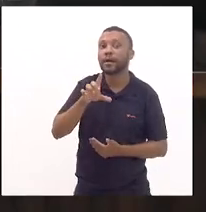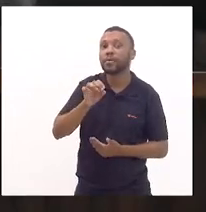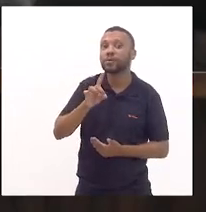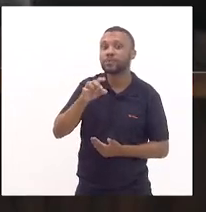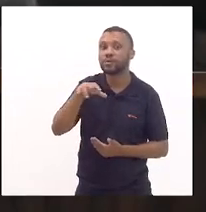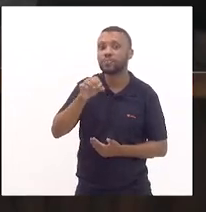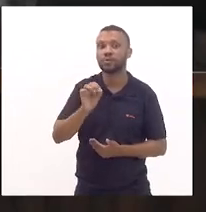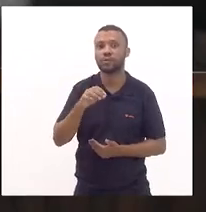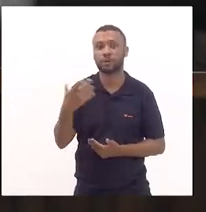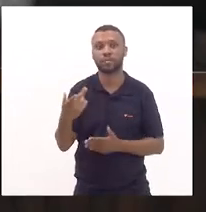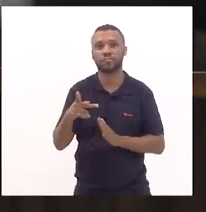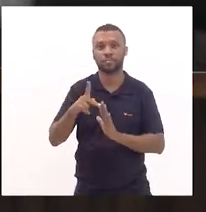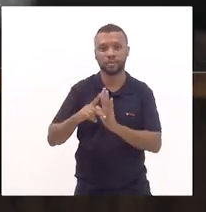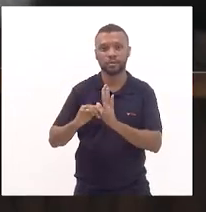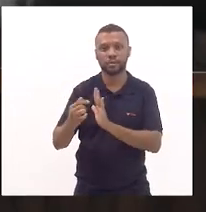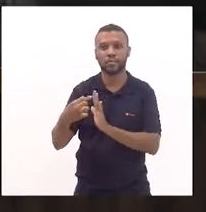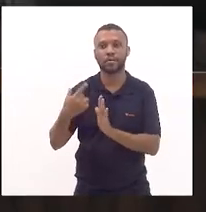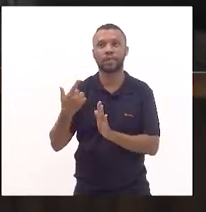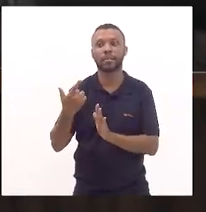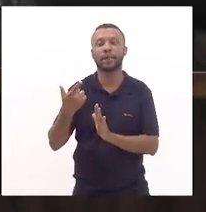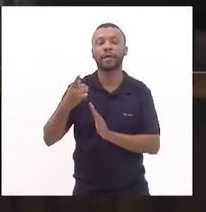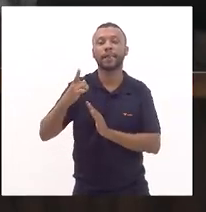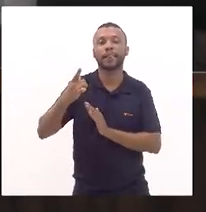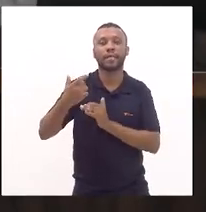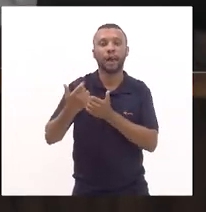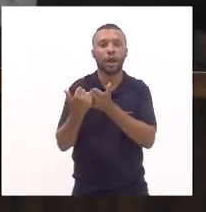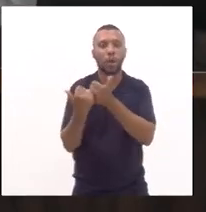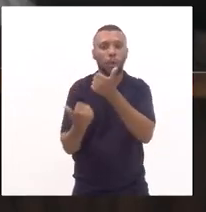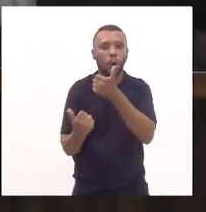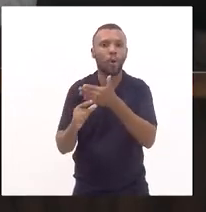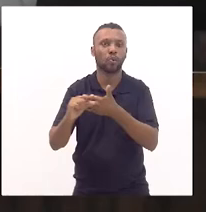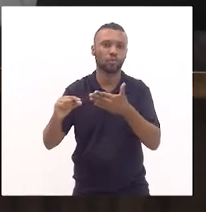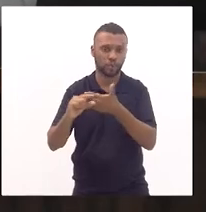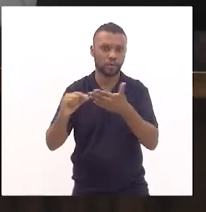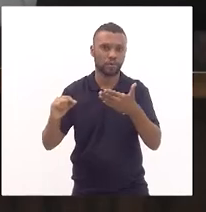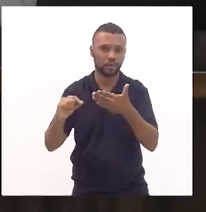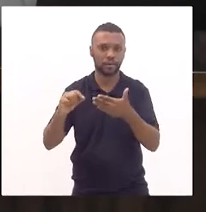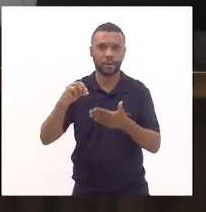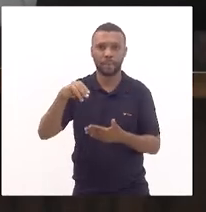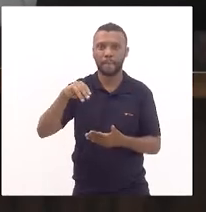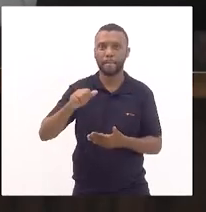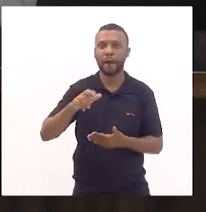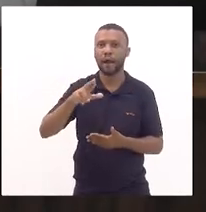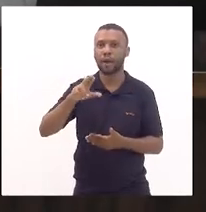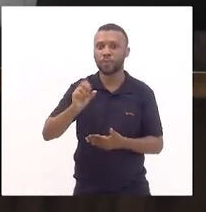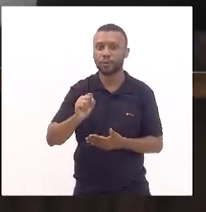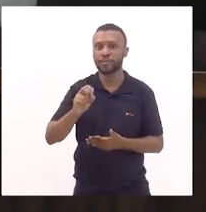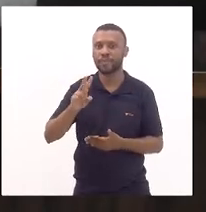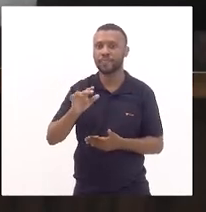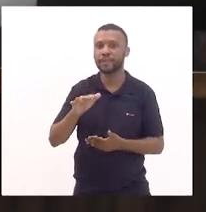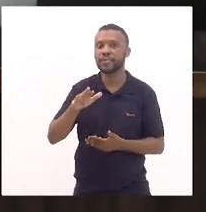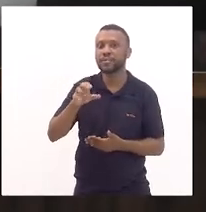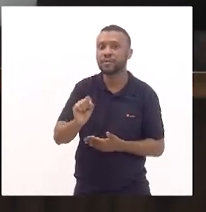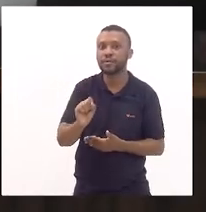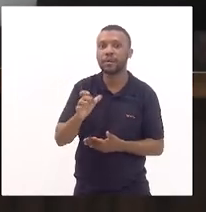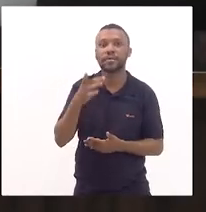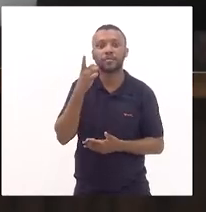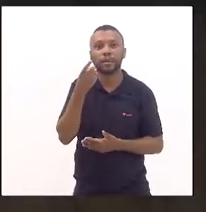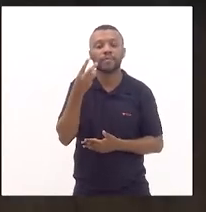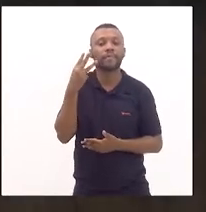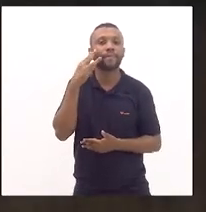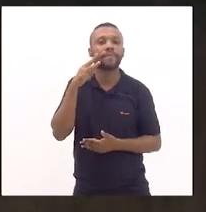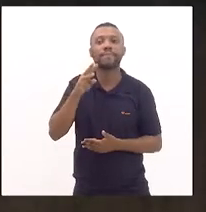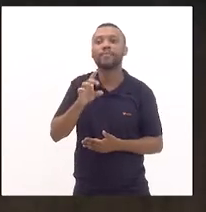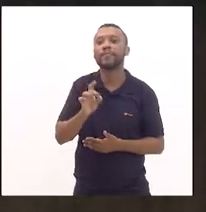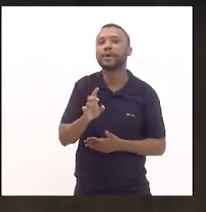4925, A de 21, deputado Marcelo Dino. Marcos Vinícius. Ok? Cuidar bem, okay. Da deputado Valdeque Carneiro. Esse